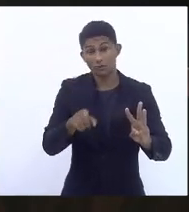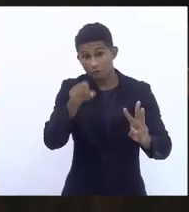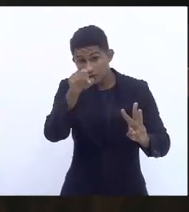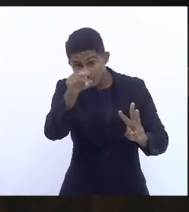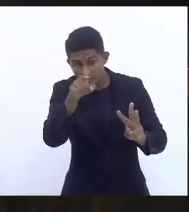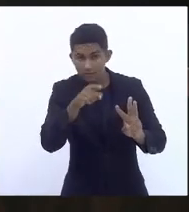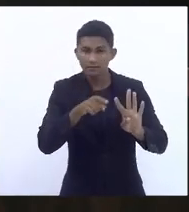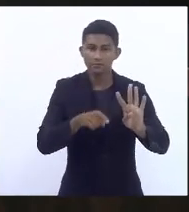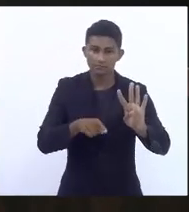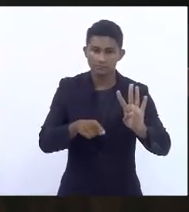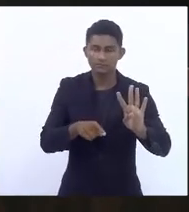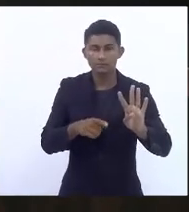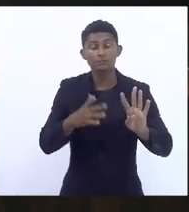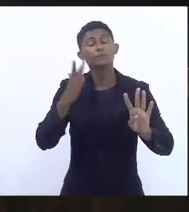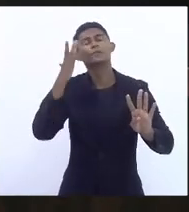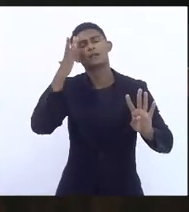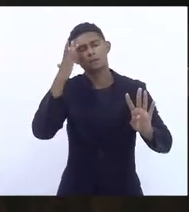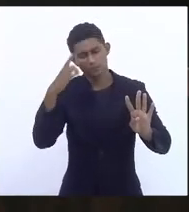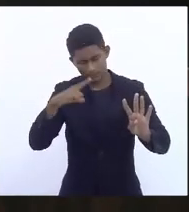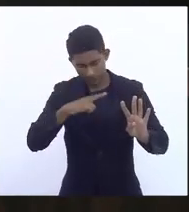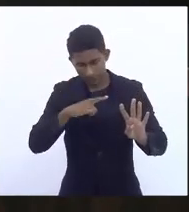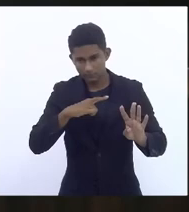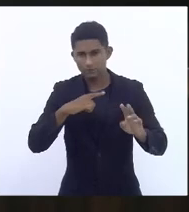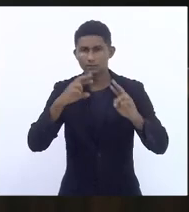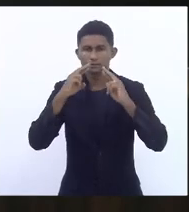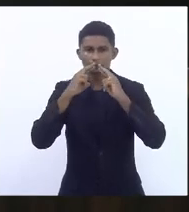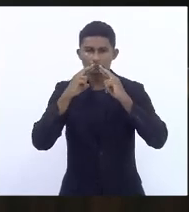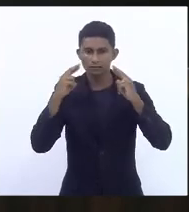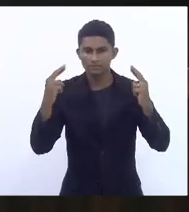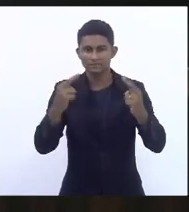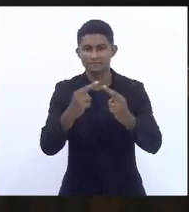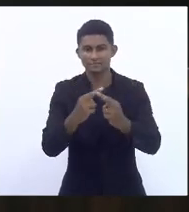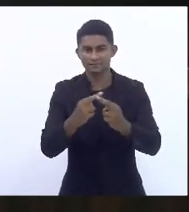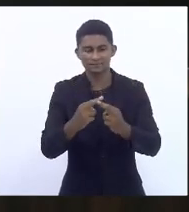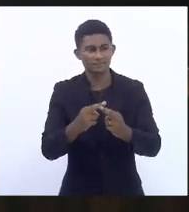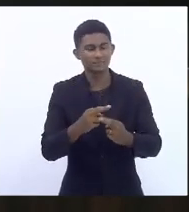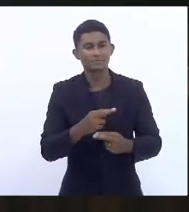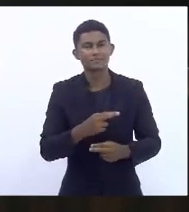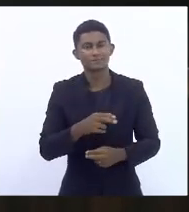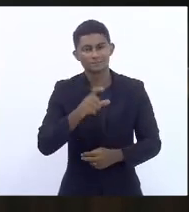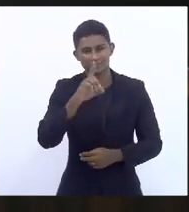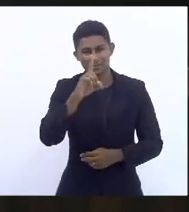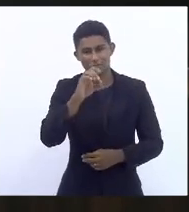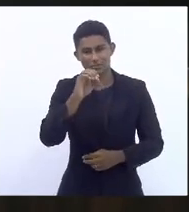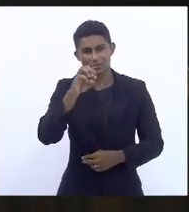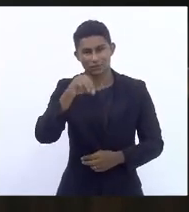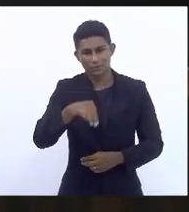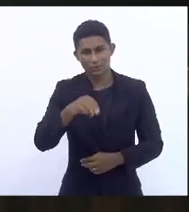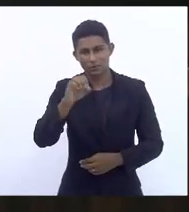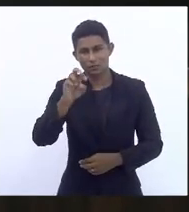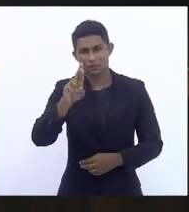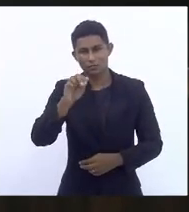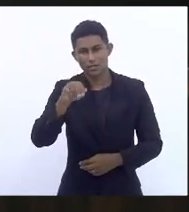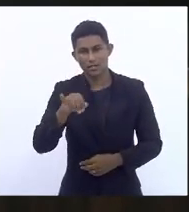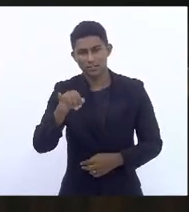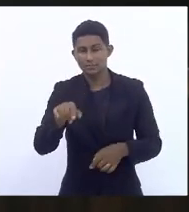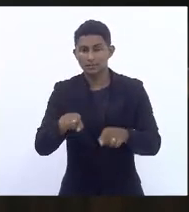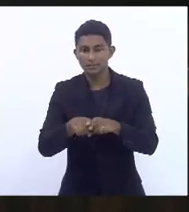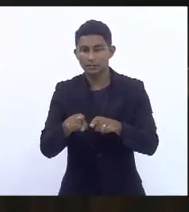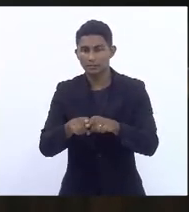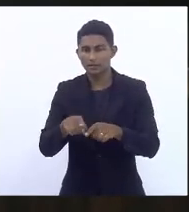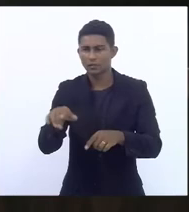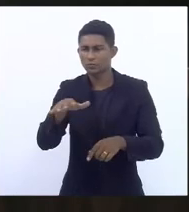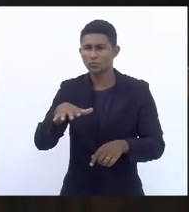E amanhã nós teremos também uma reunião com Dom Orani e todos esses integrantes